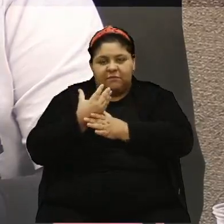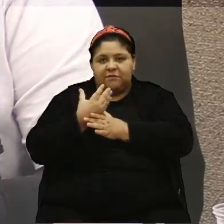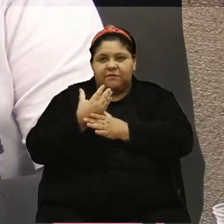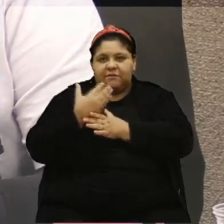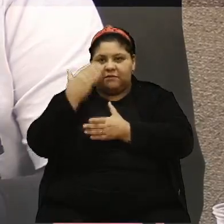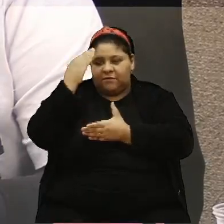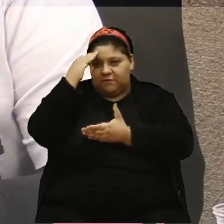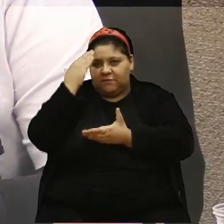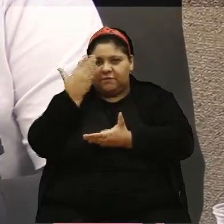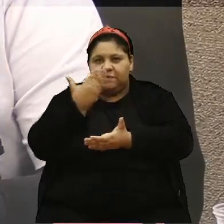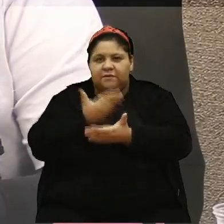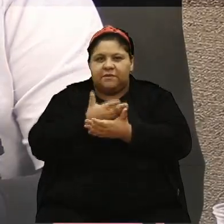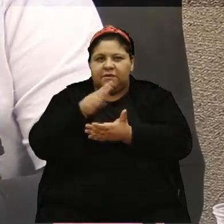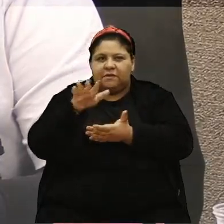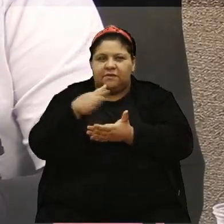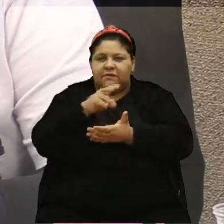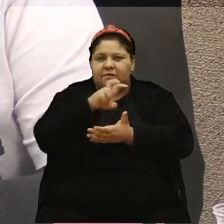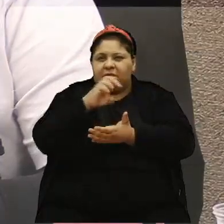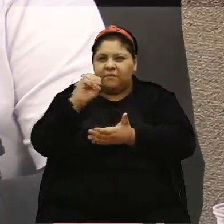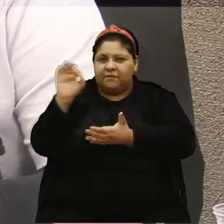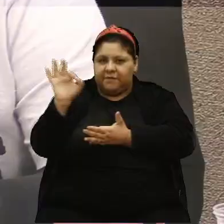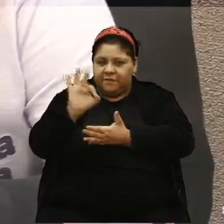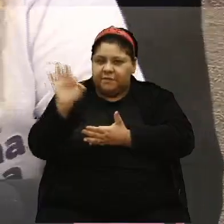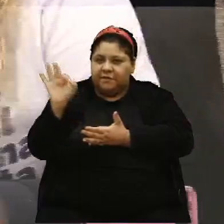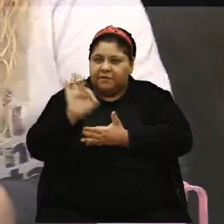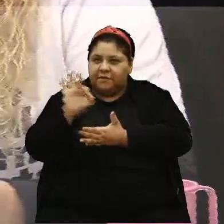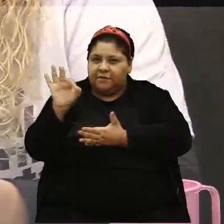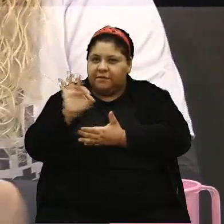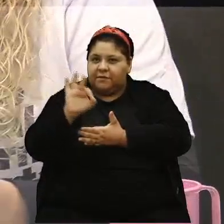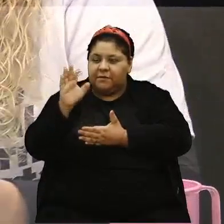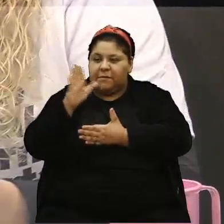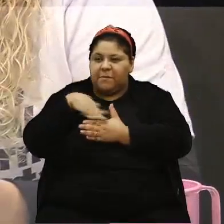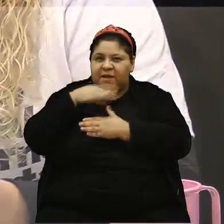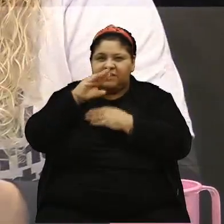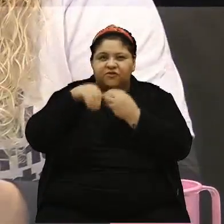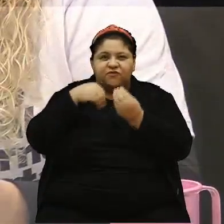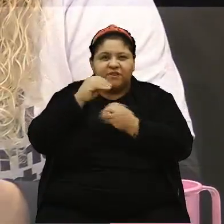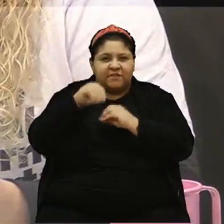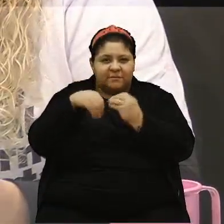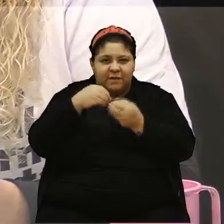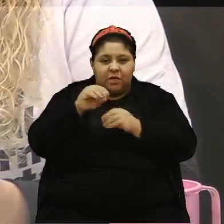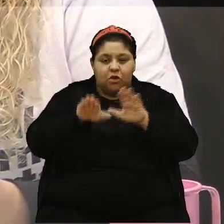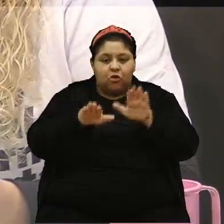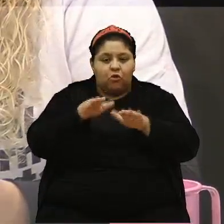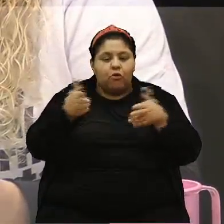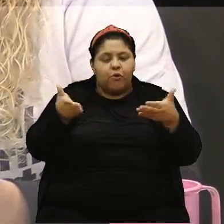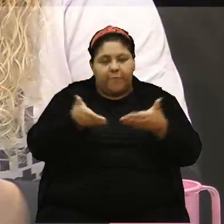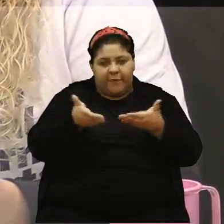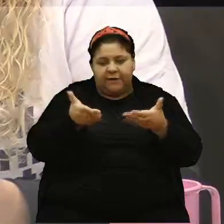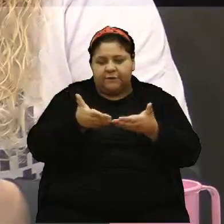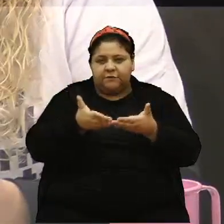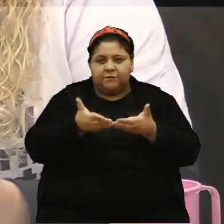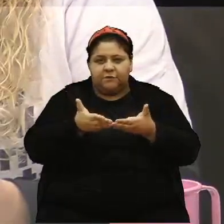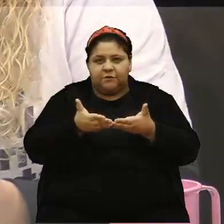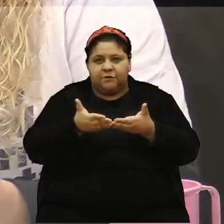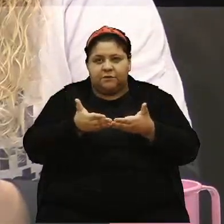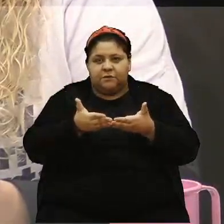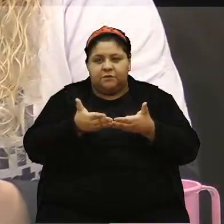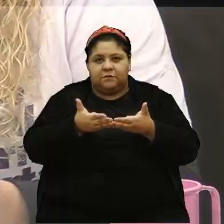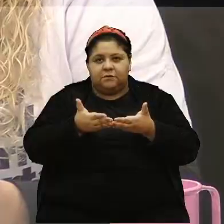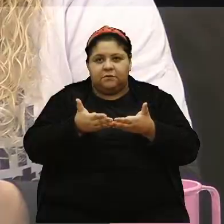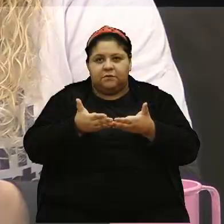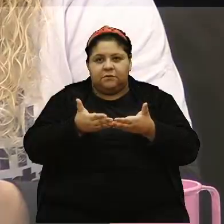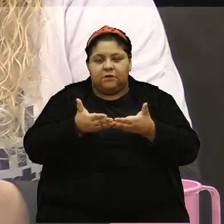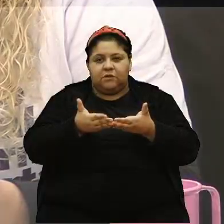Acreditamos aí que uma média de 50% mais flexibilidade do que existe hoje, se ela for compactuada com